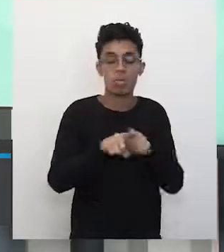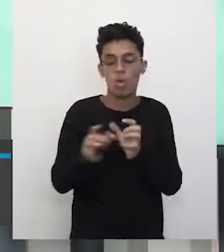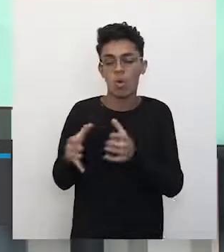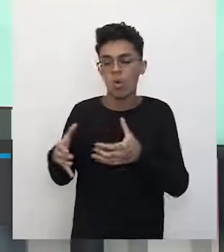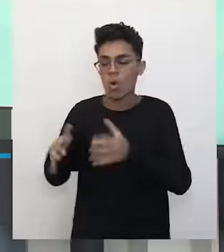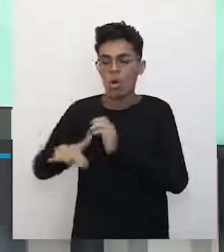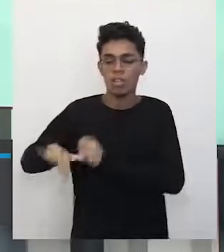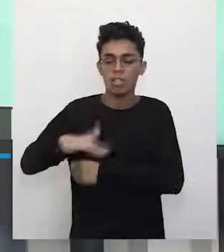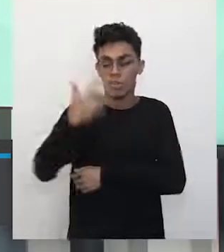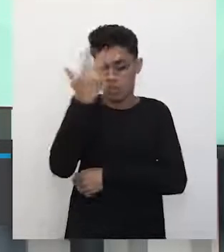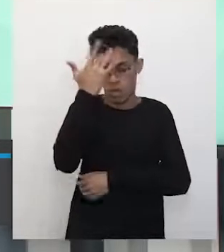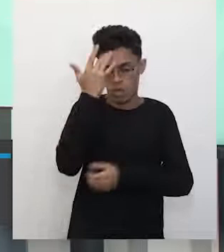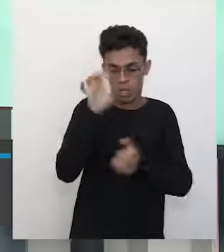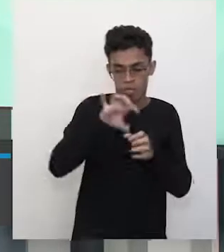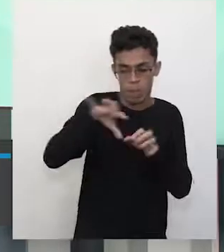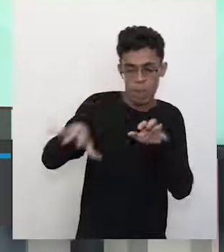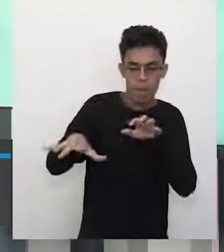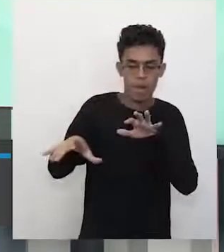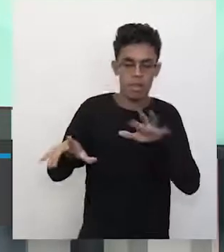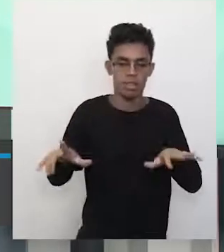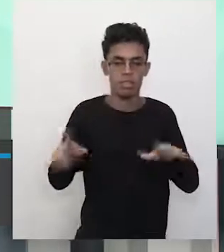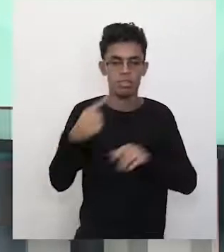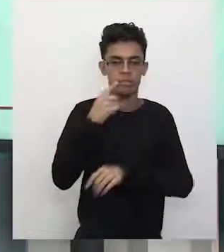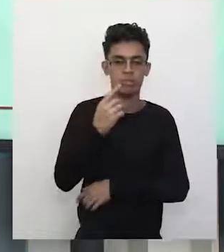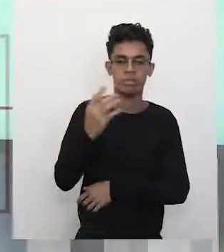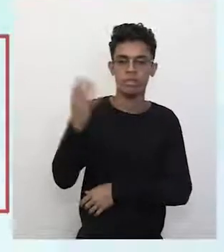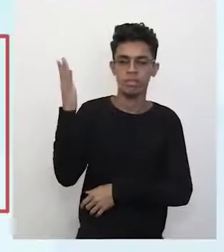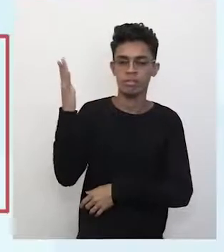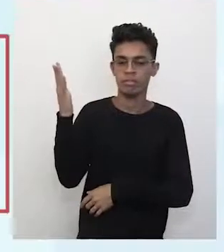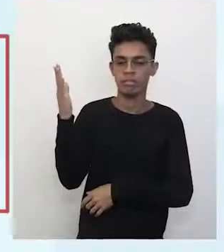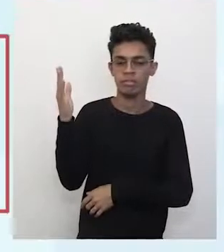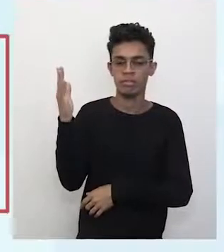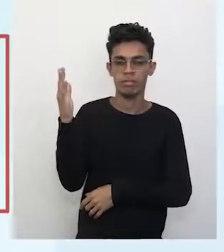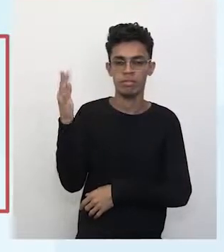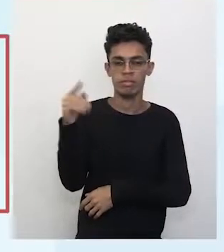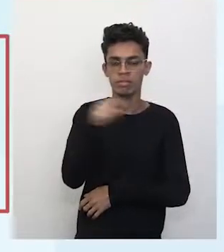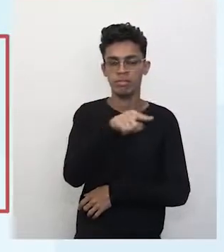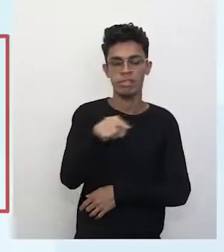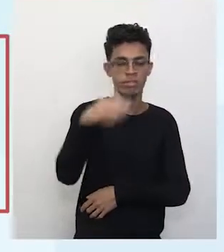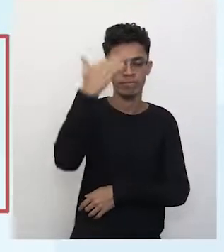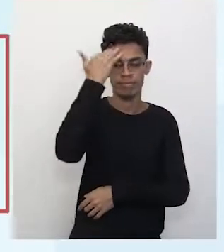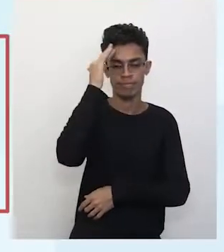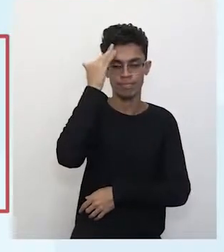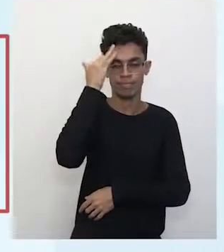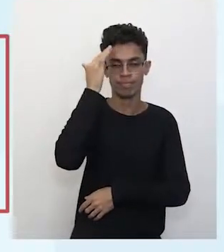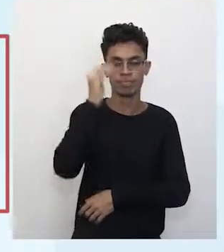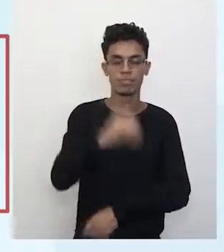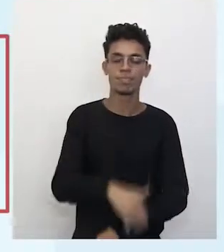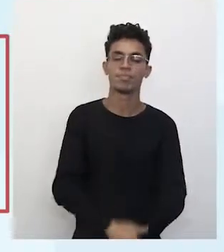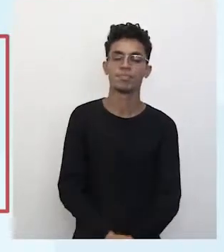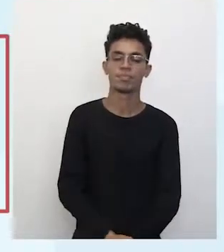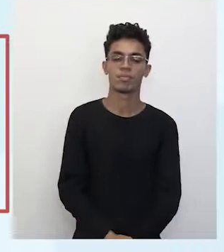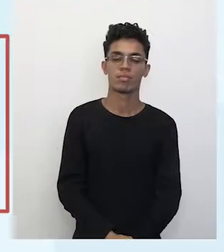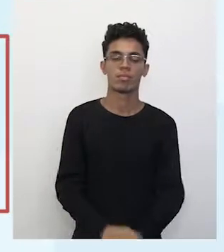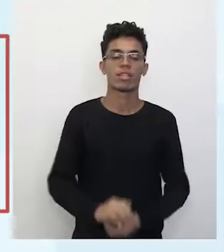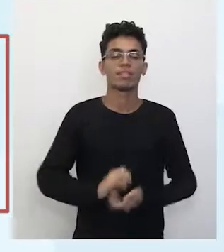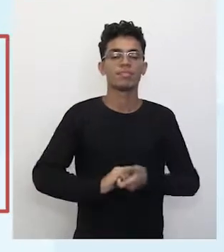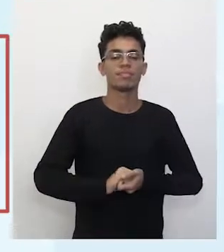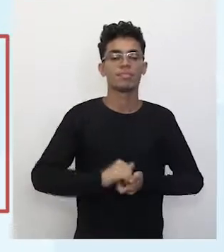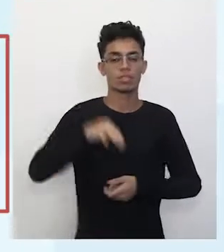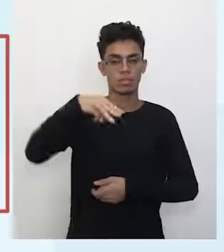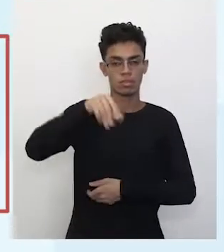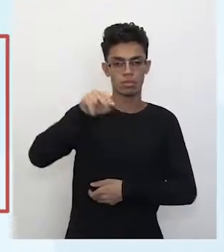pessoas que estão excluídas. Vamos ver agora na tela de vocês, então, entender que, gente, as